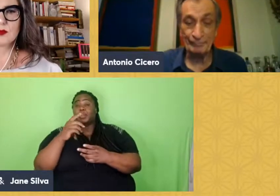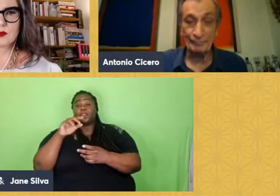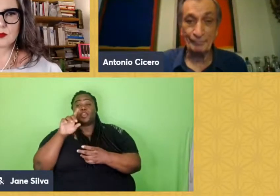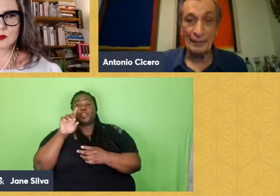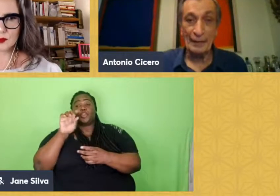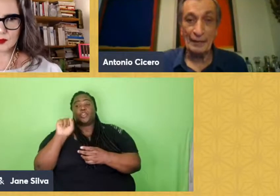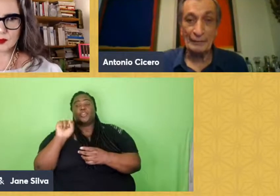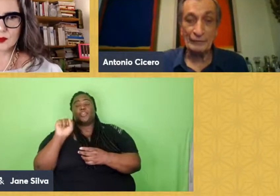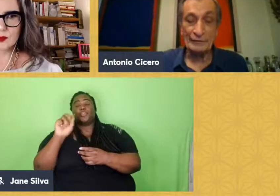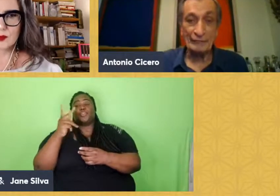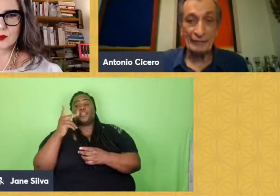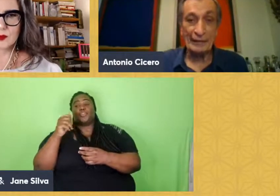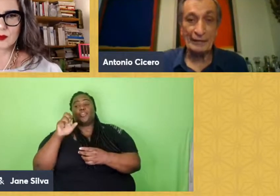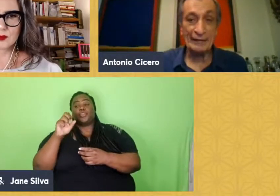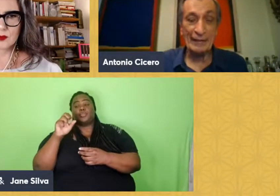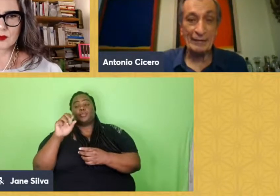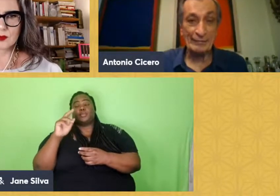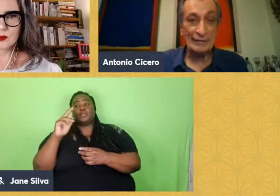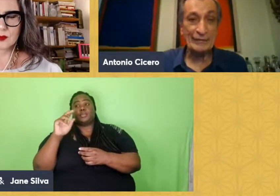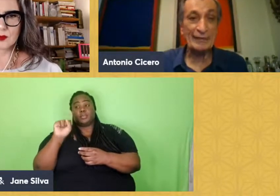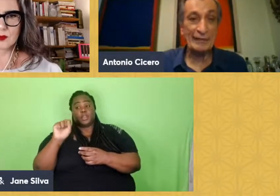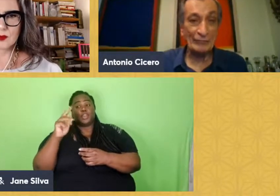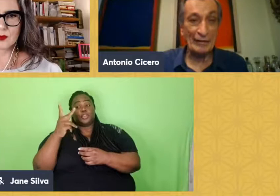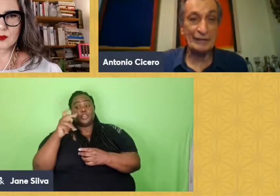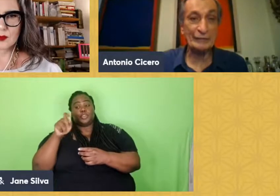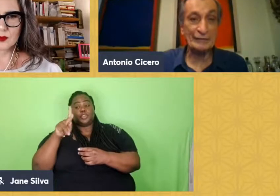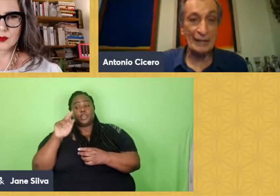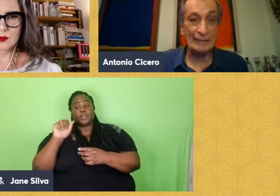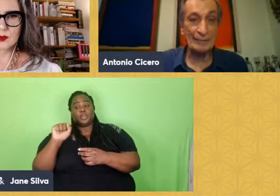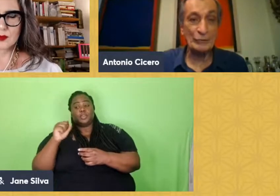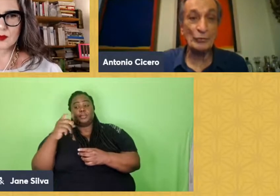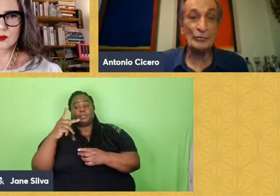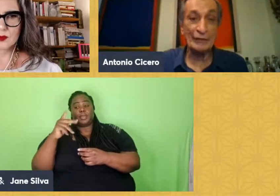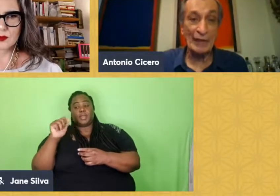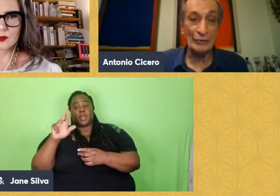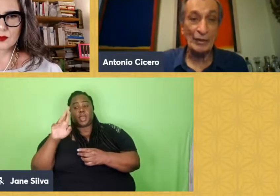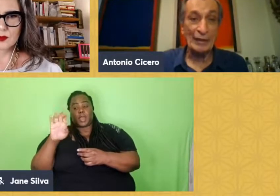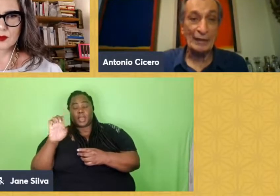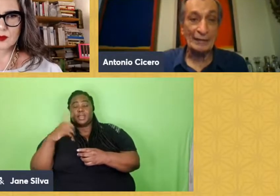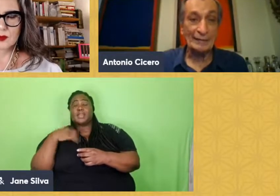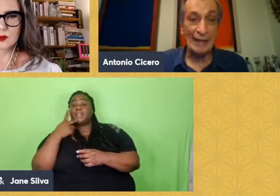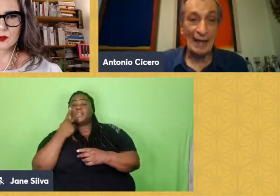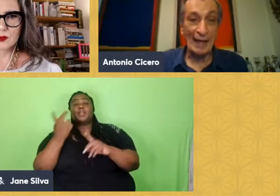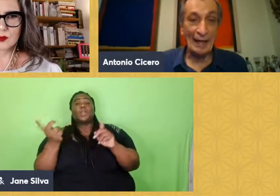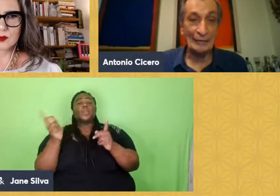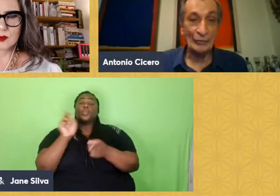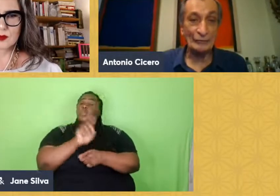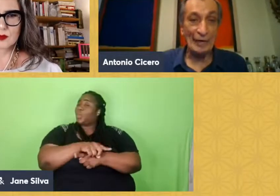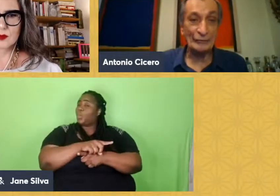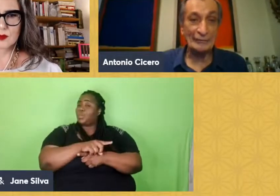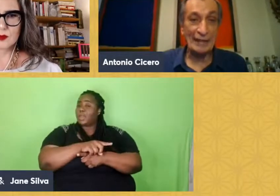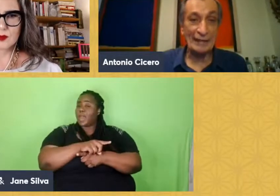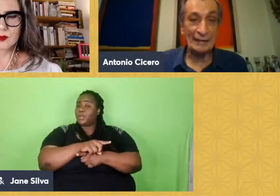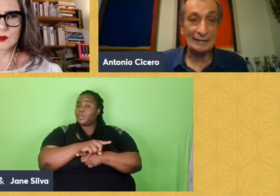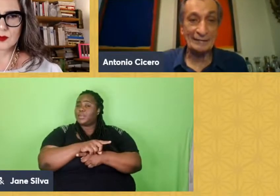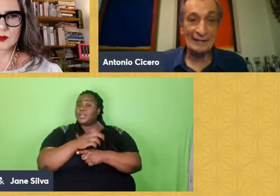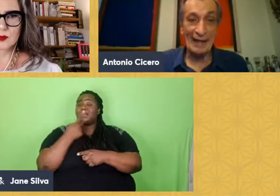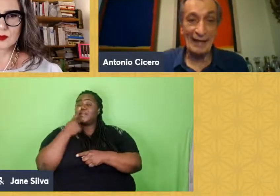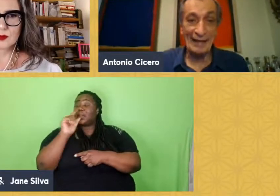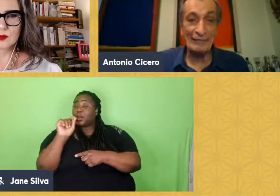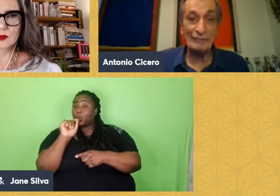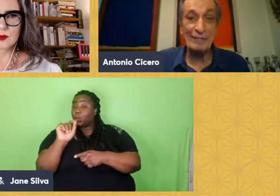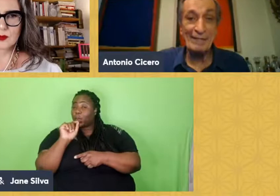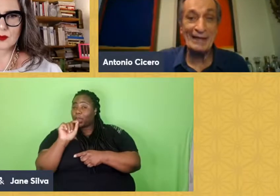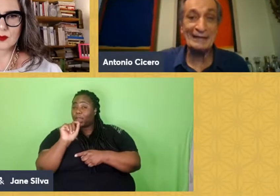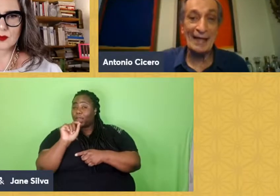Shakespeare. Você vê claramente que ele está falando exatamente o contrário. Do fato